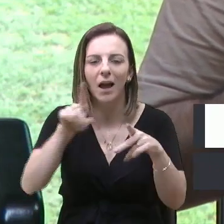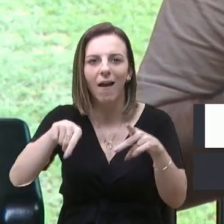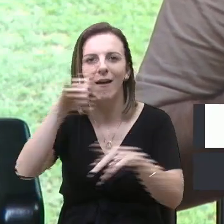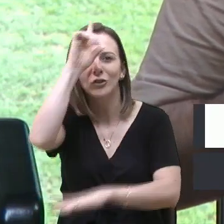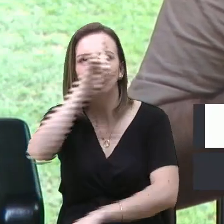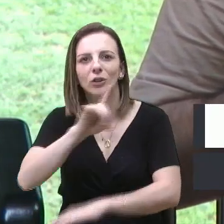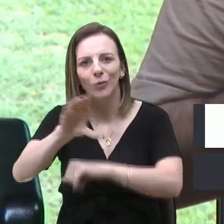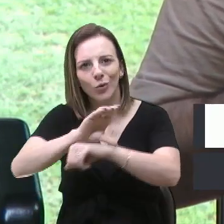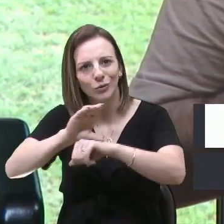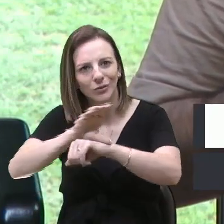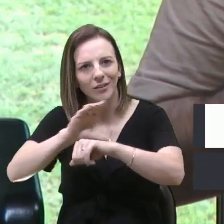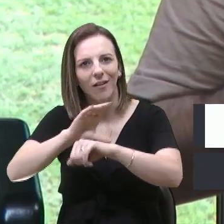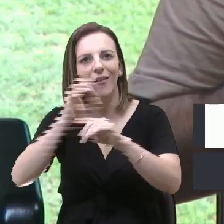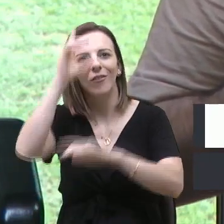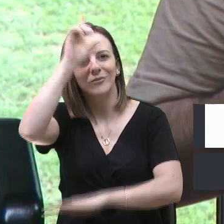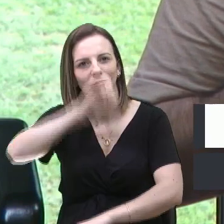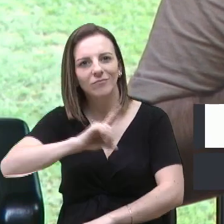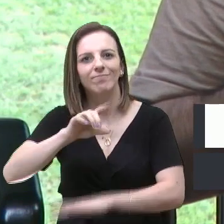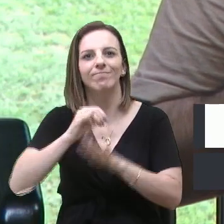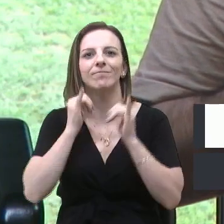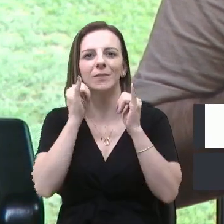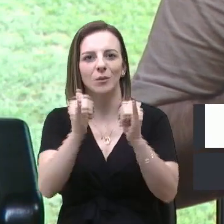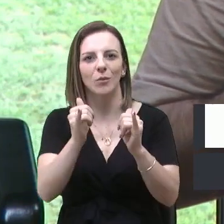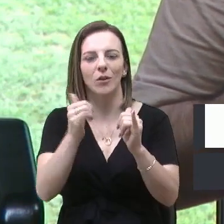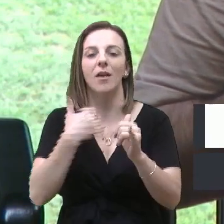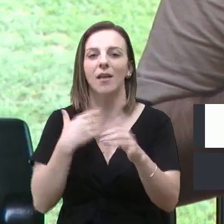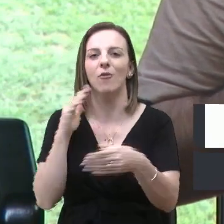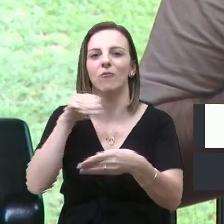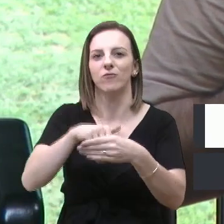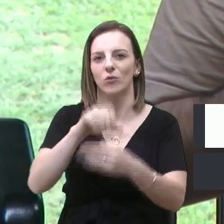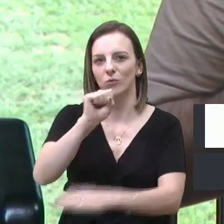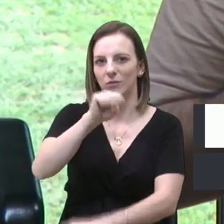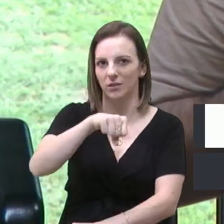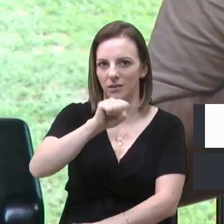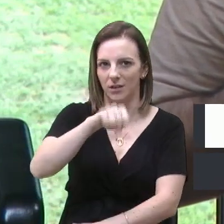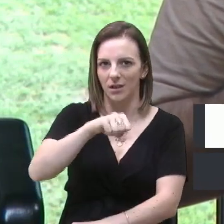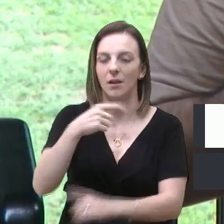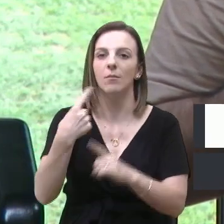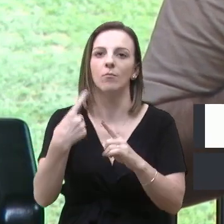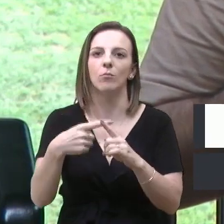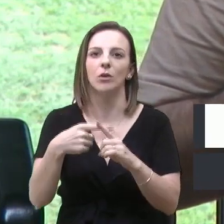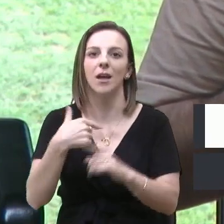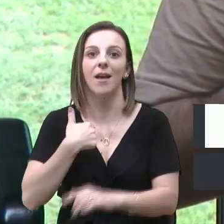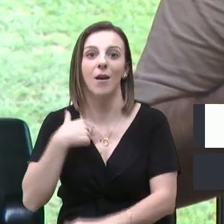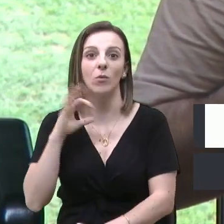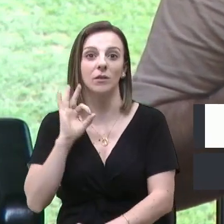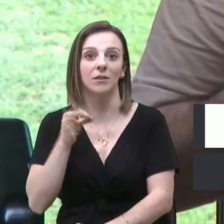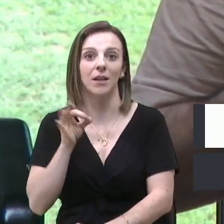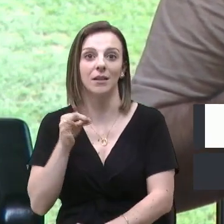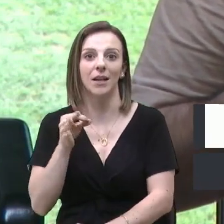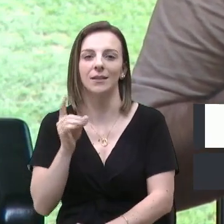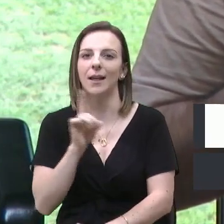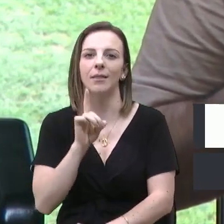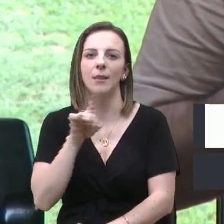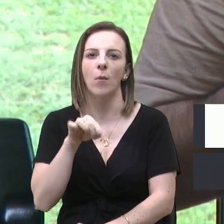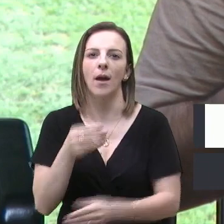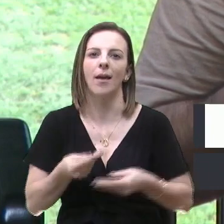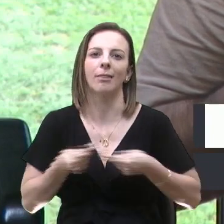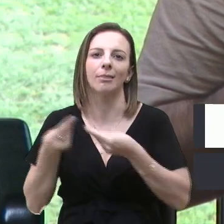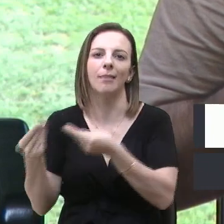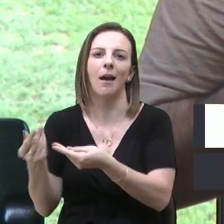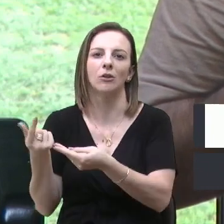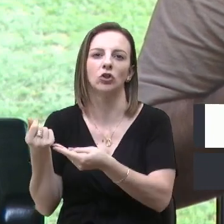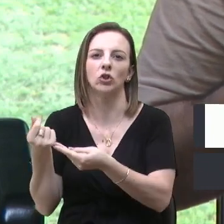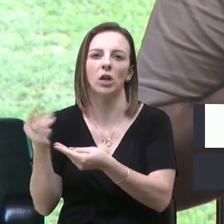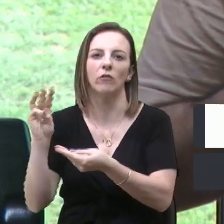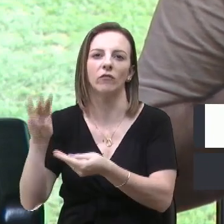transporte. Então, eu voto sim, porque eu tenho a certeza que não é um dinheiro para a Visat, é um dinheiro